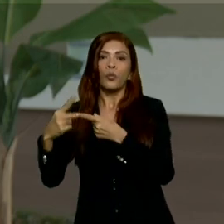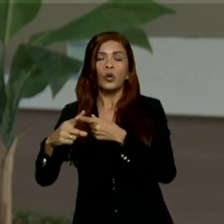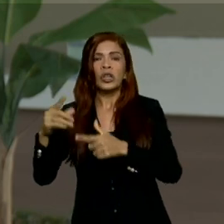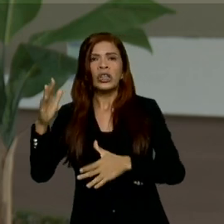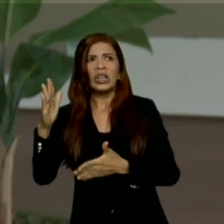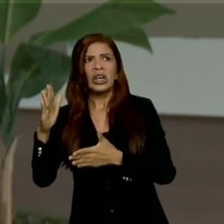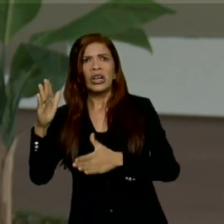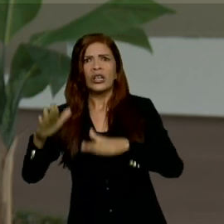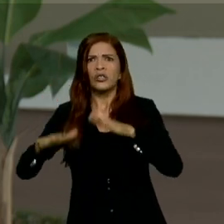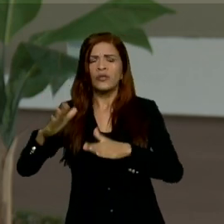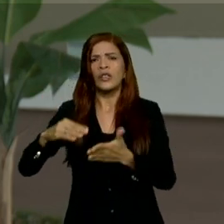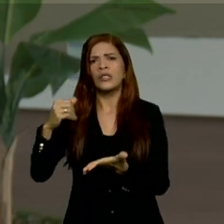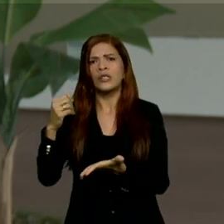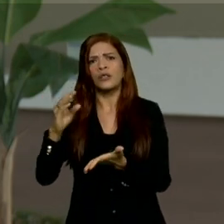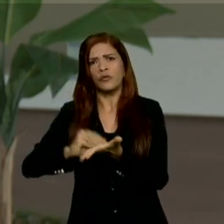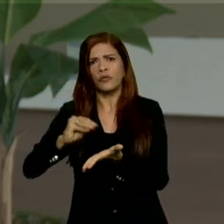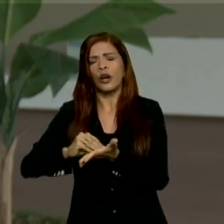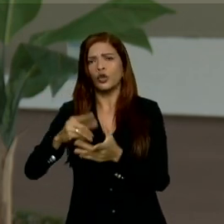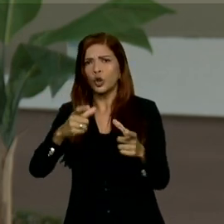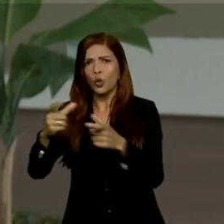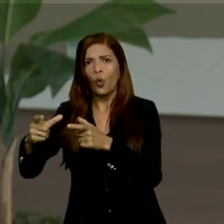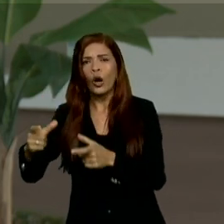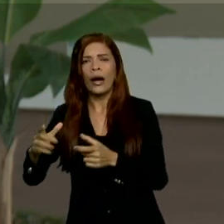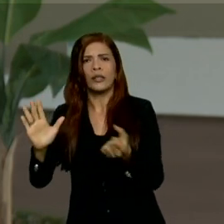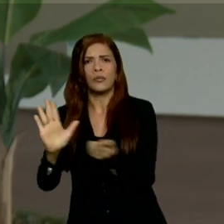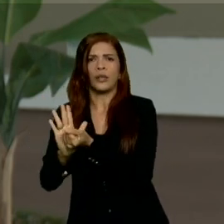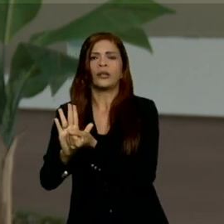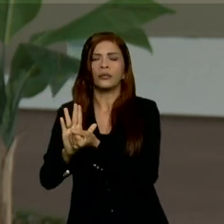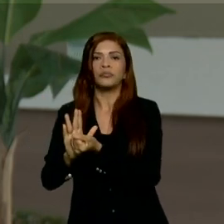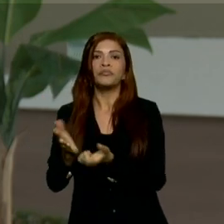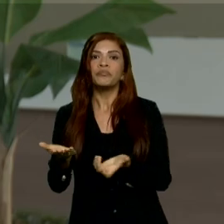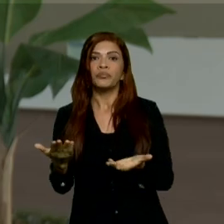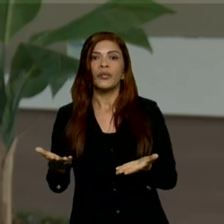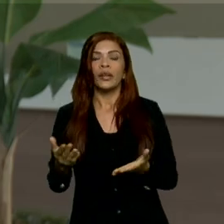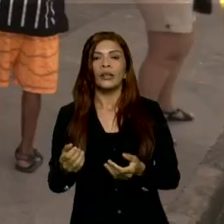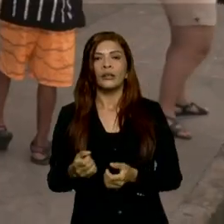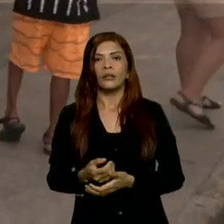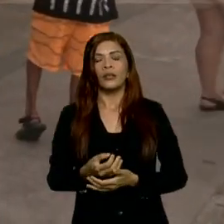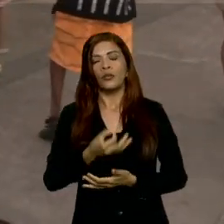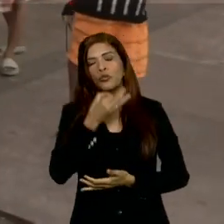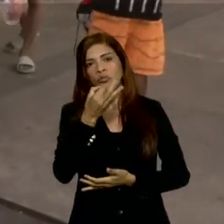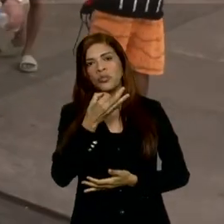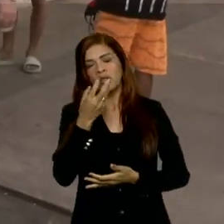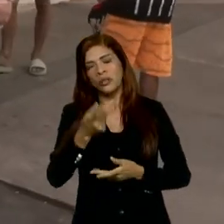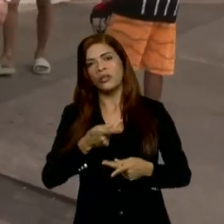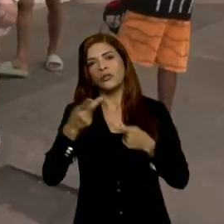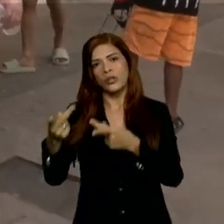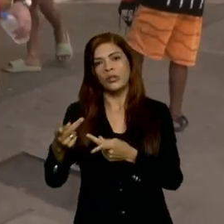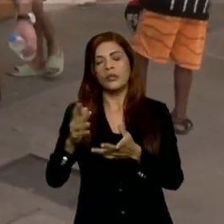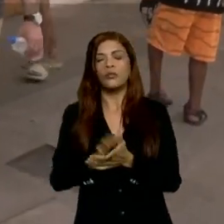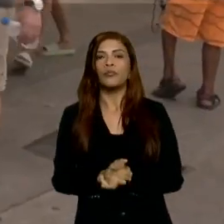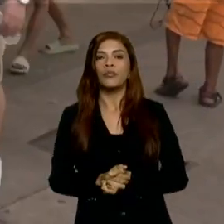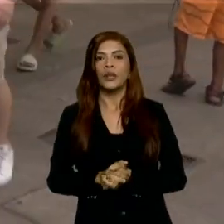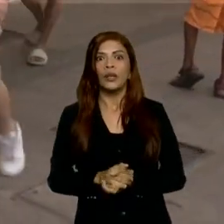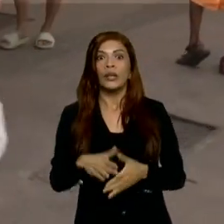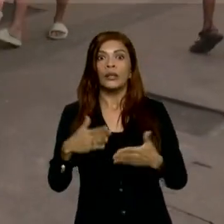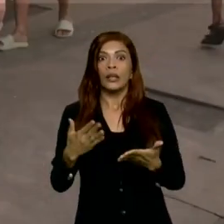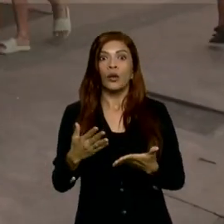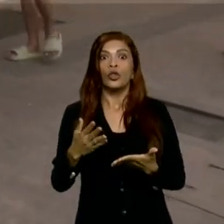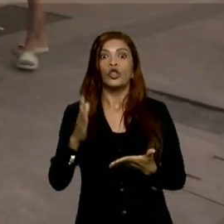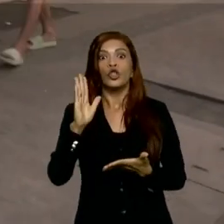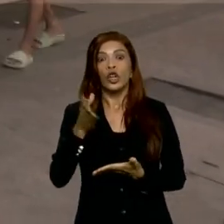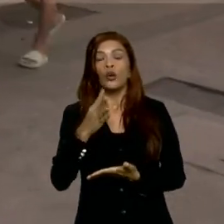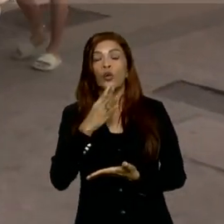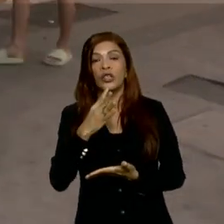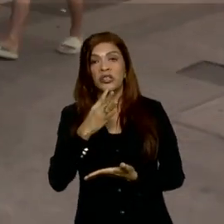que não ainda estão sinalizados né indicando para que eles possam fazer a visitação mesmo quem já conhecia o Maranhão ou quem vem pel